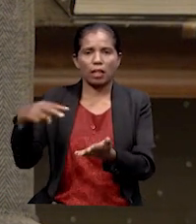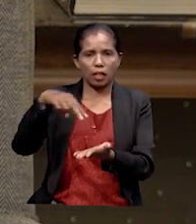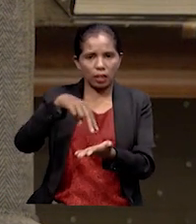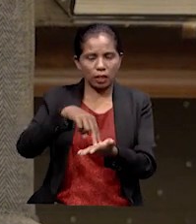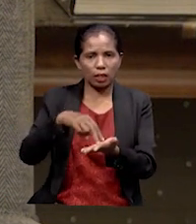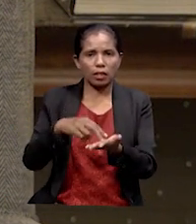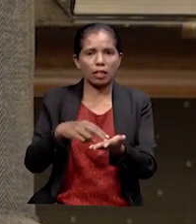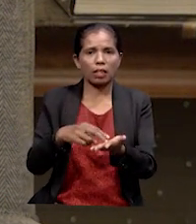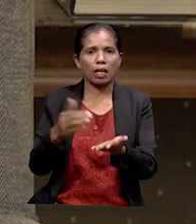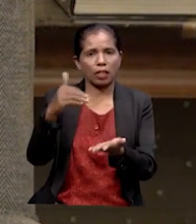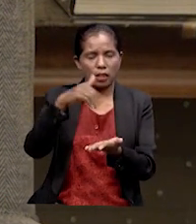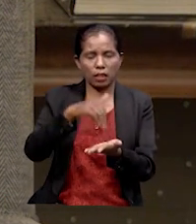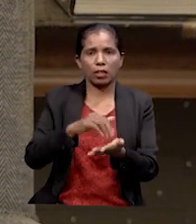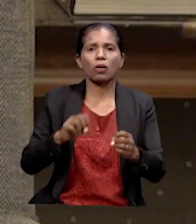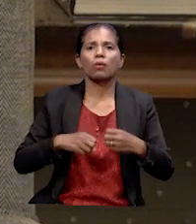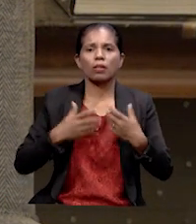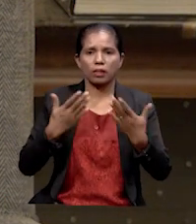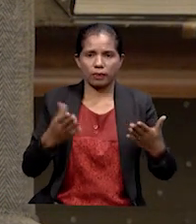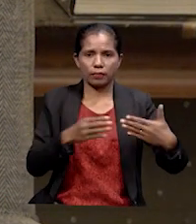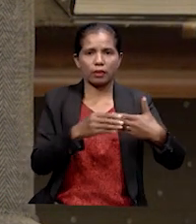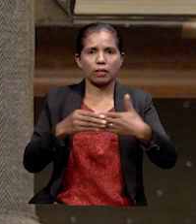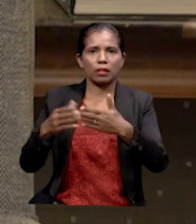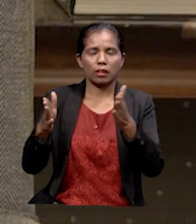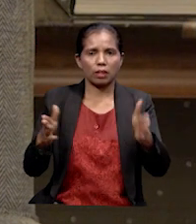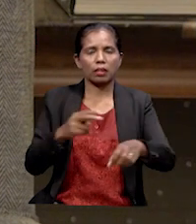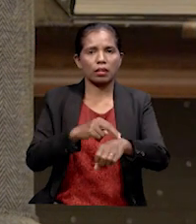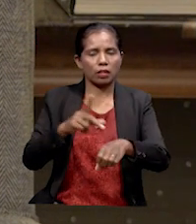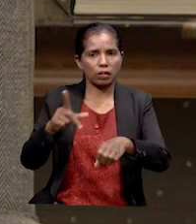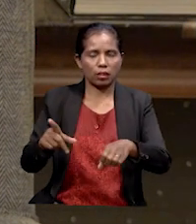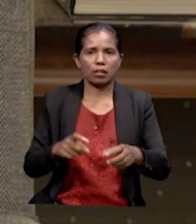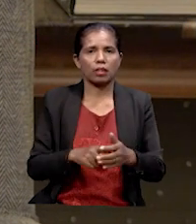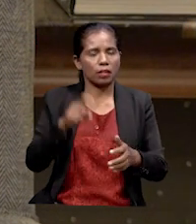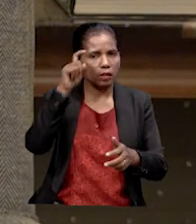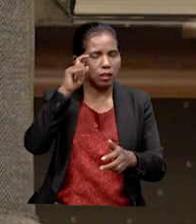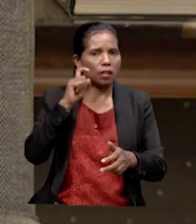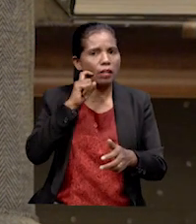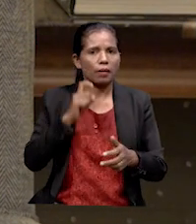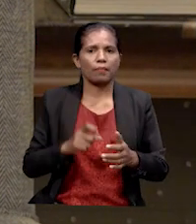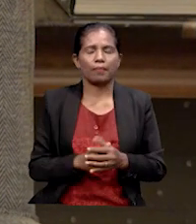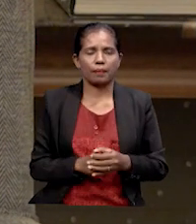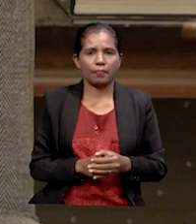Pensa liderança nacional, Mambot Xanana, que